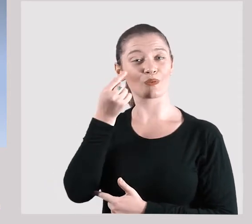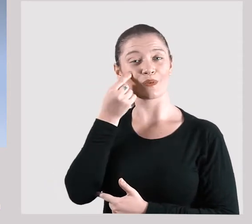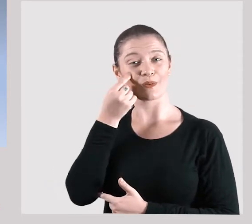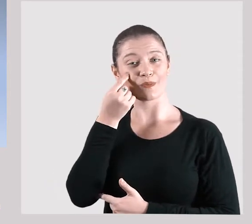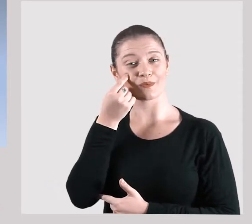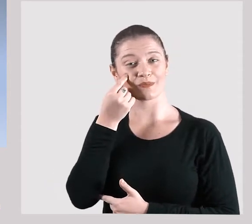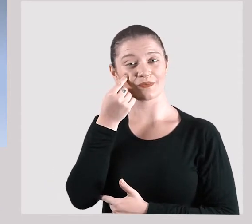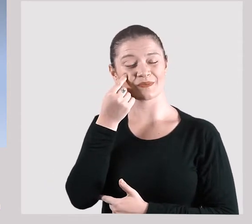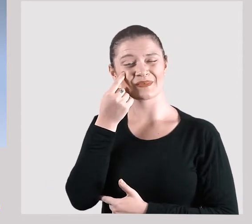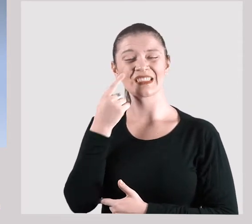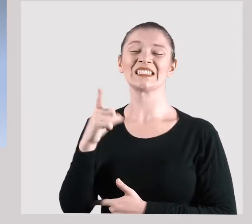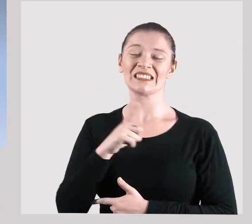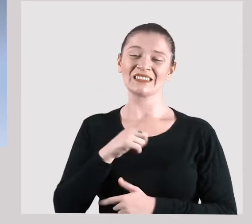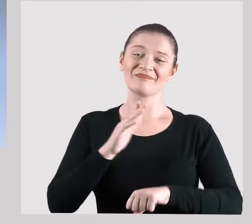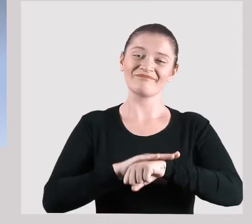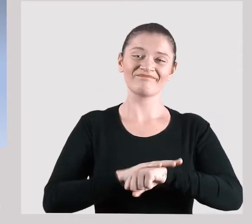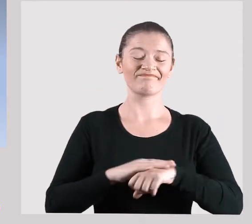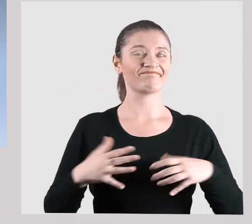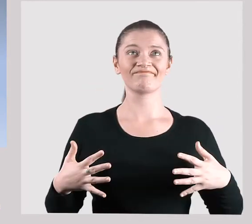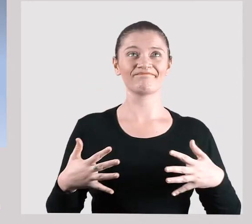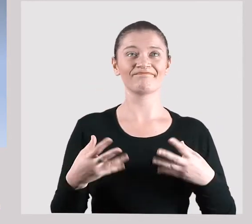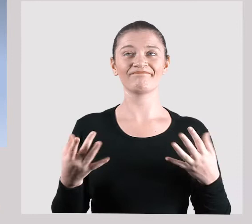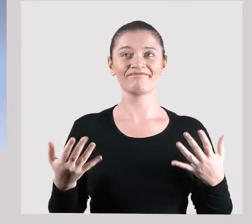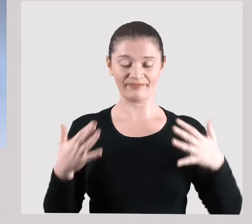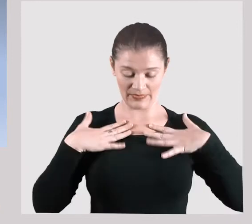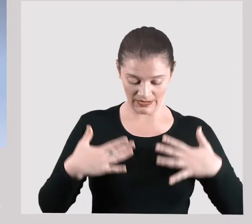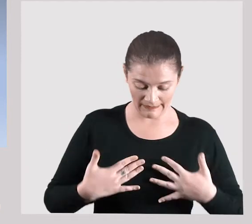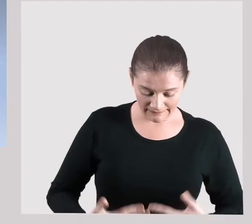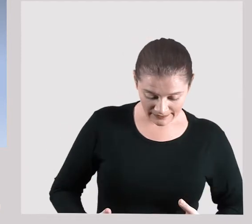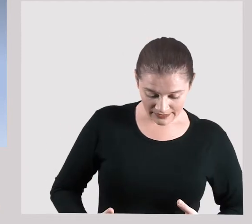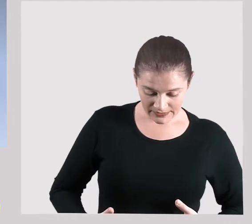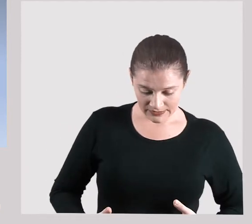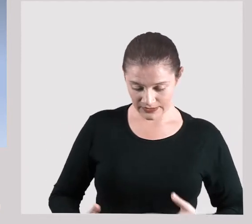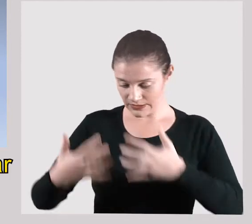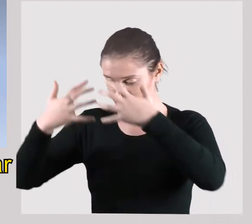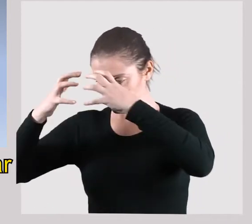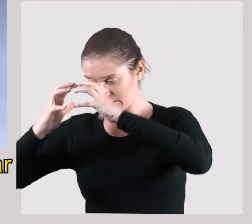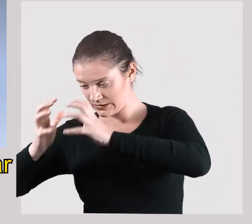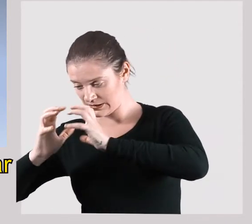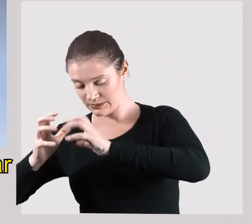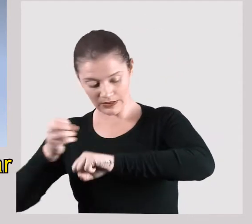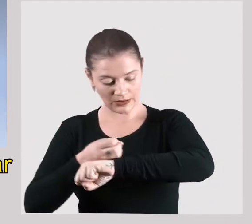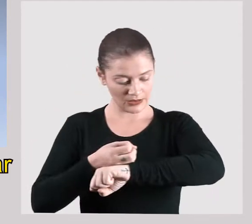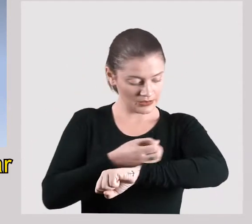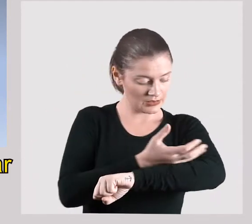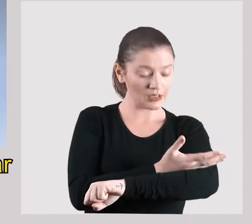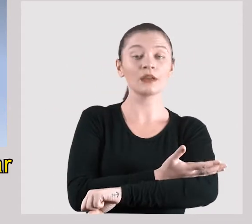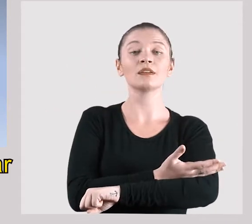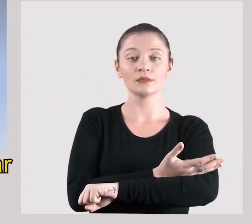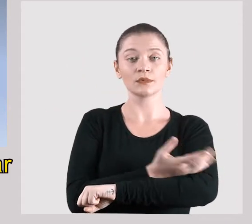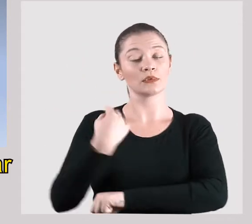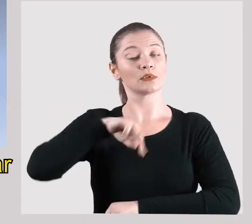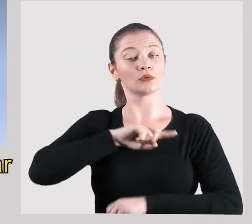umas vicissitudes, né? Então, físicas, cerebrais, emocionais, e que a gente tem que contemplar